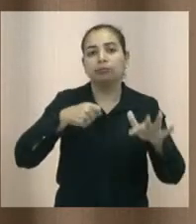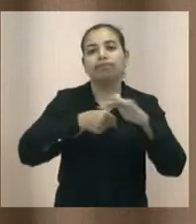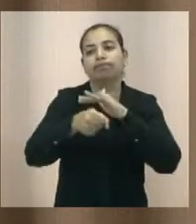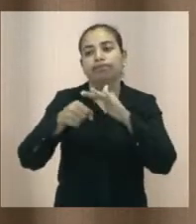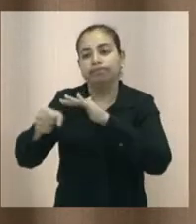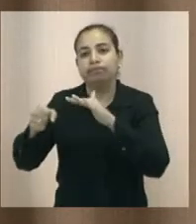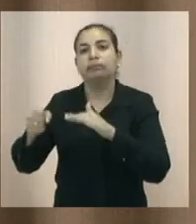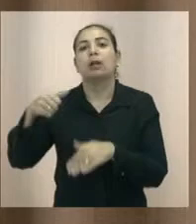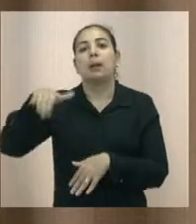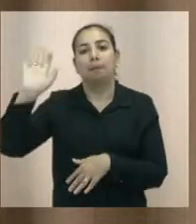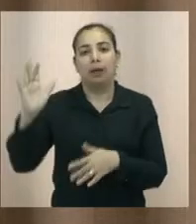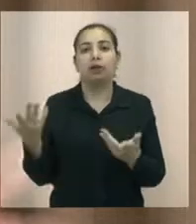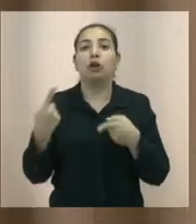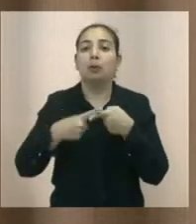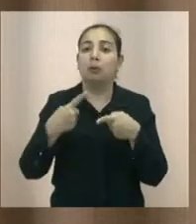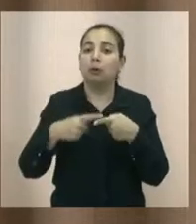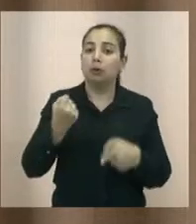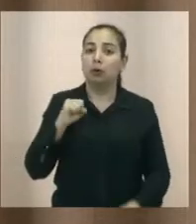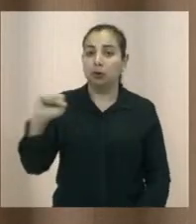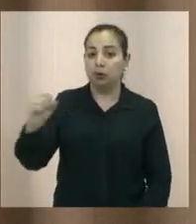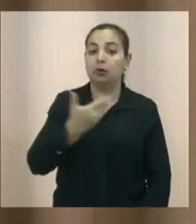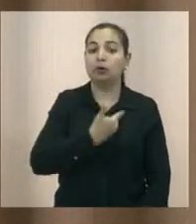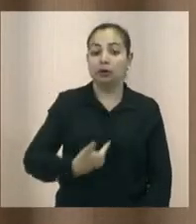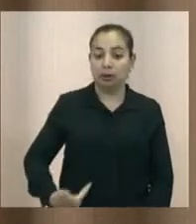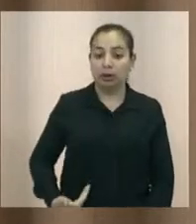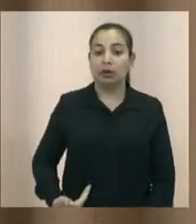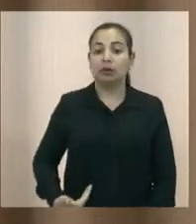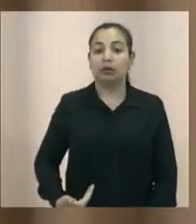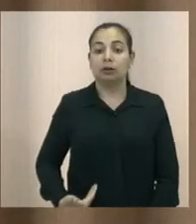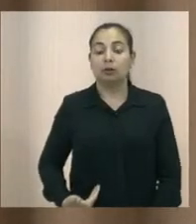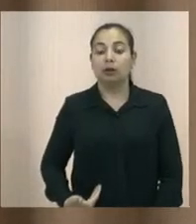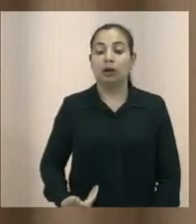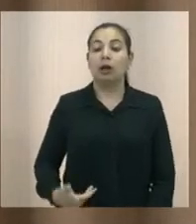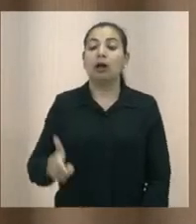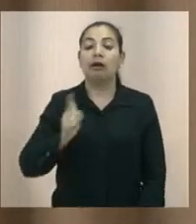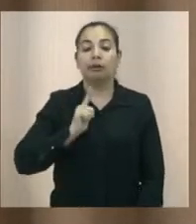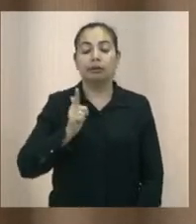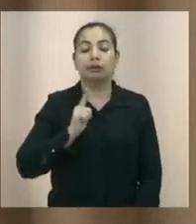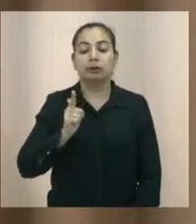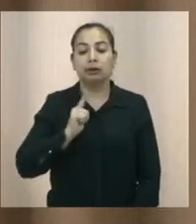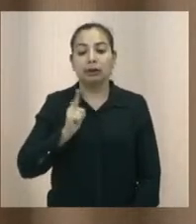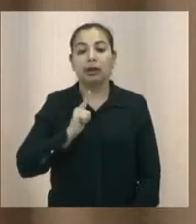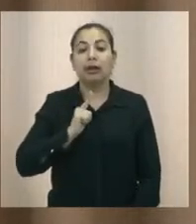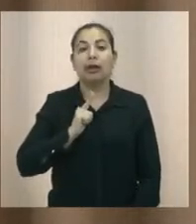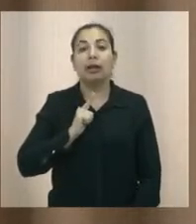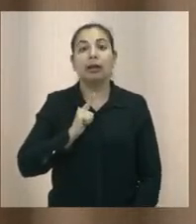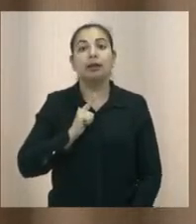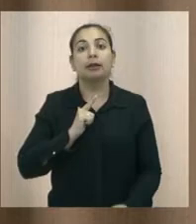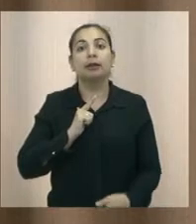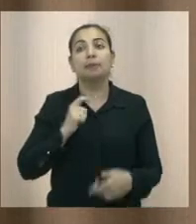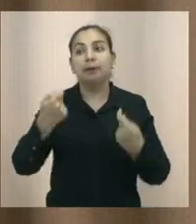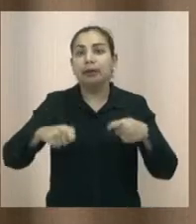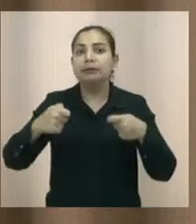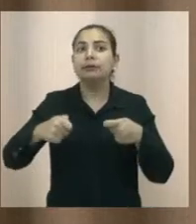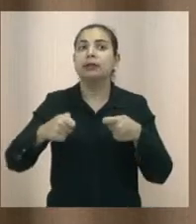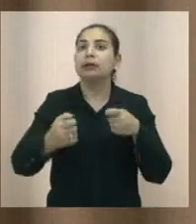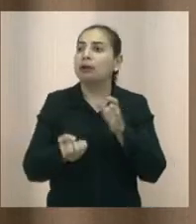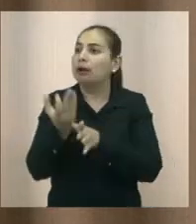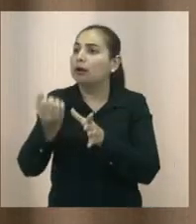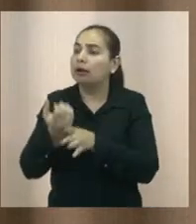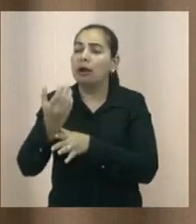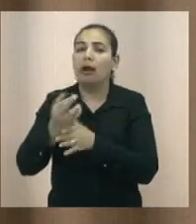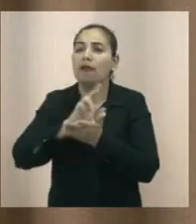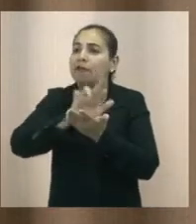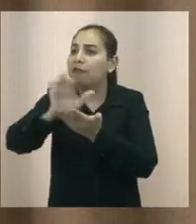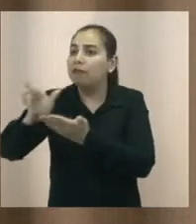já há muito tempo, né, desde 88, ela está lá na Carta Cidadã e ela precisa expandir em todos os cantos.